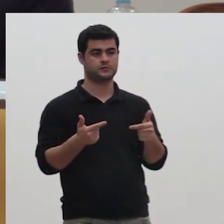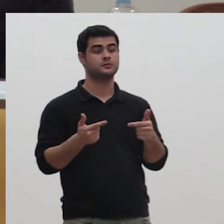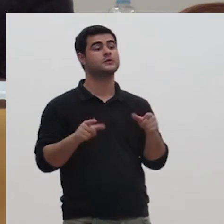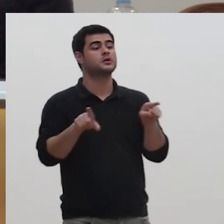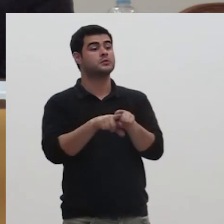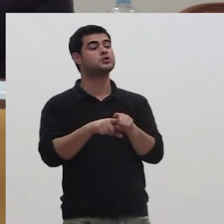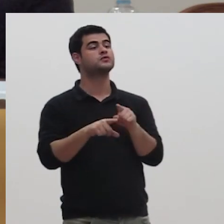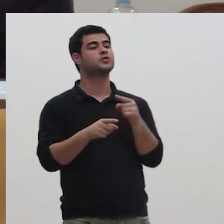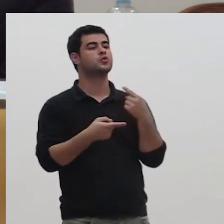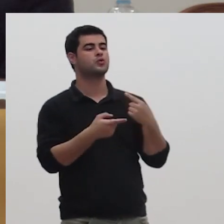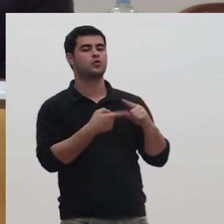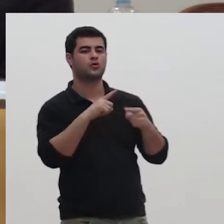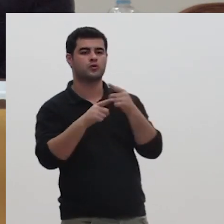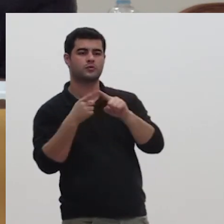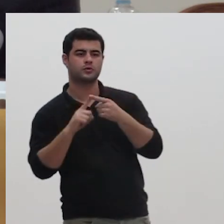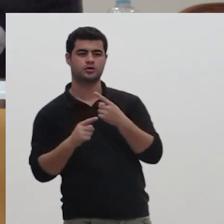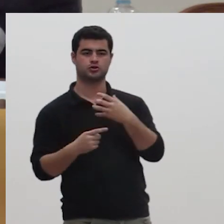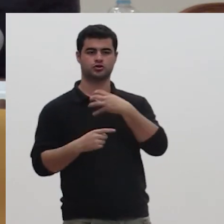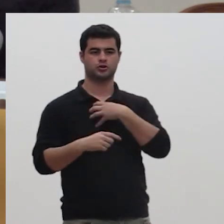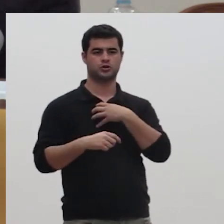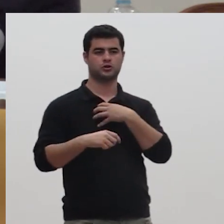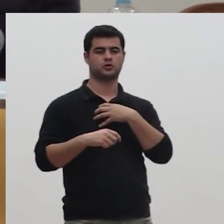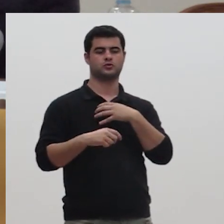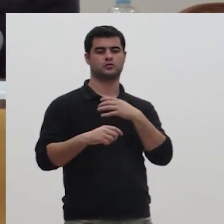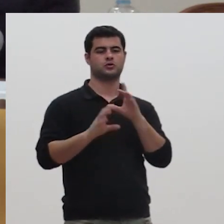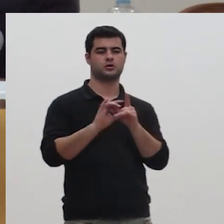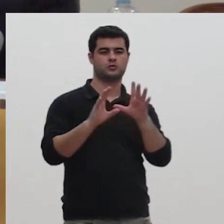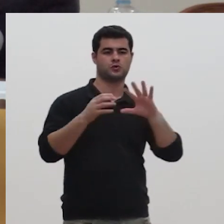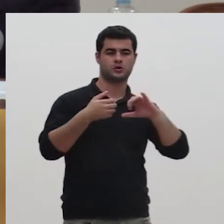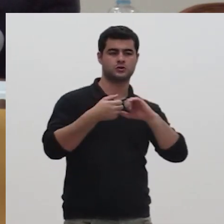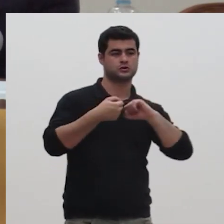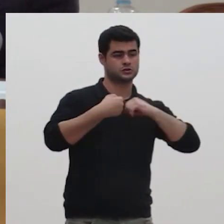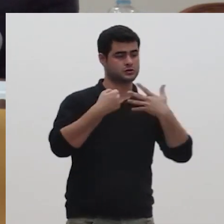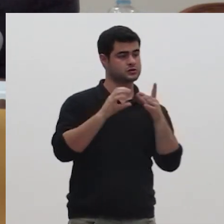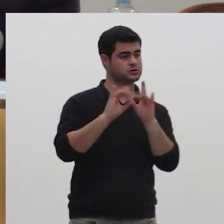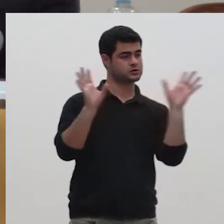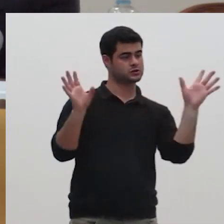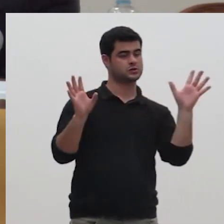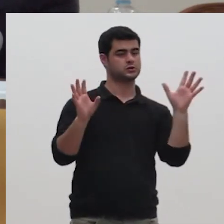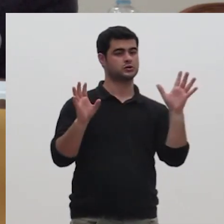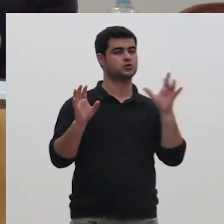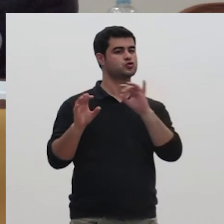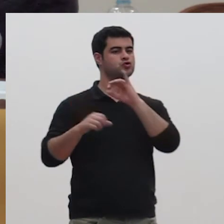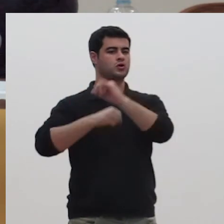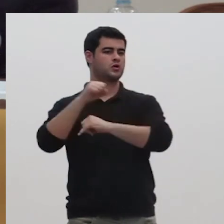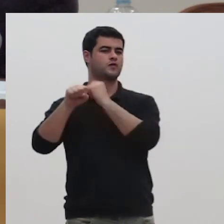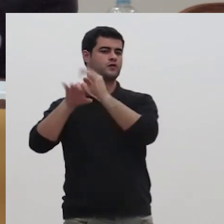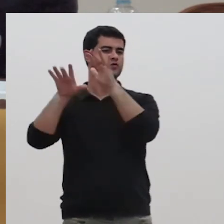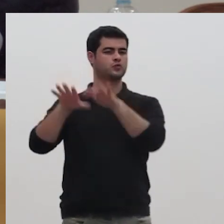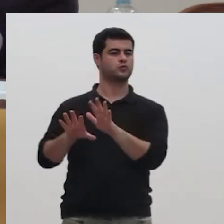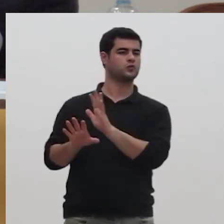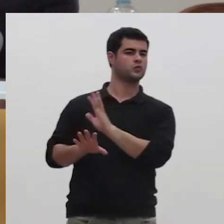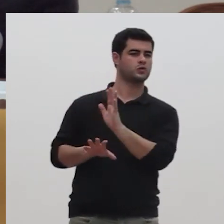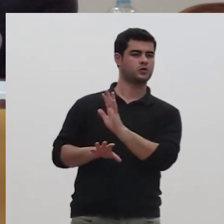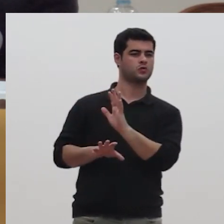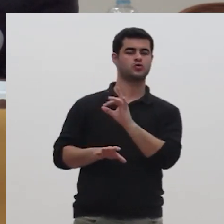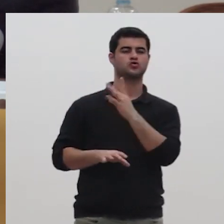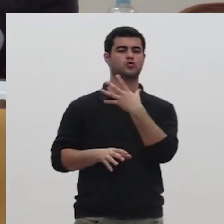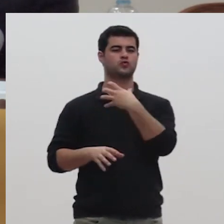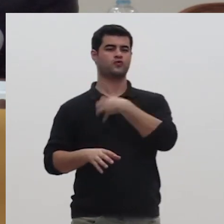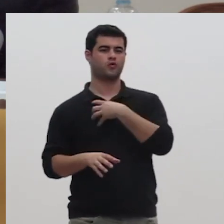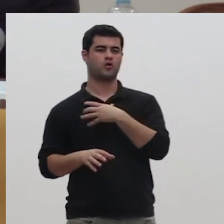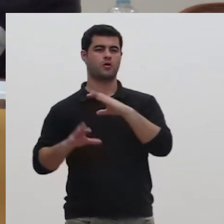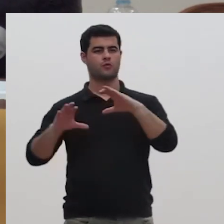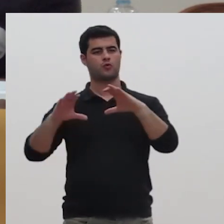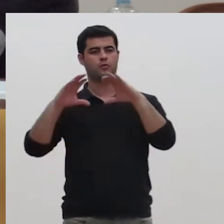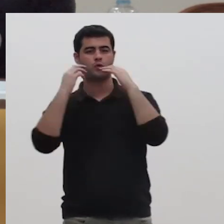democracia virtual, formas de democracia representativa e democracia direta. Não dá para fazer só uma forma numa comunidade de